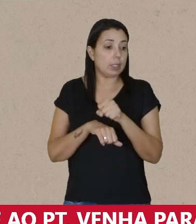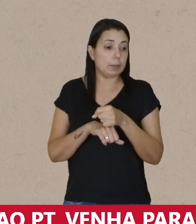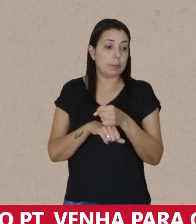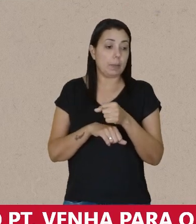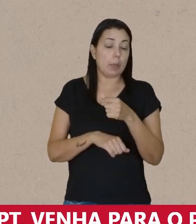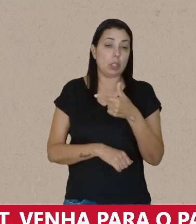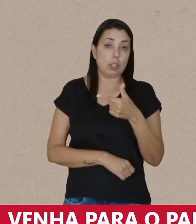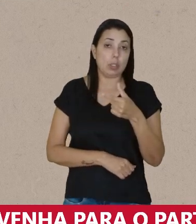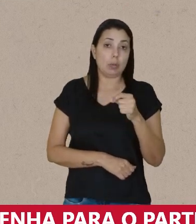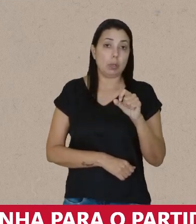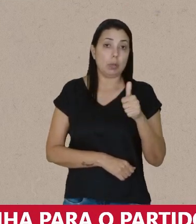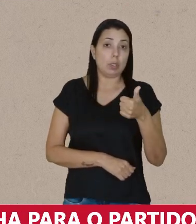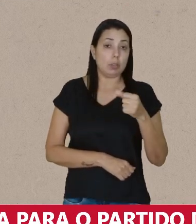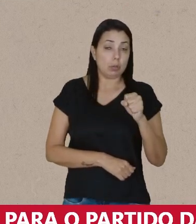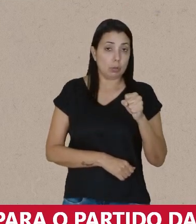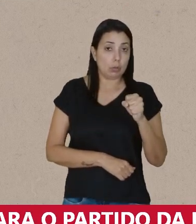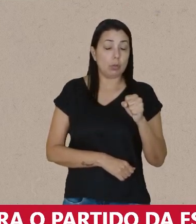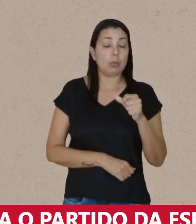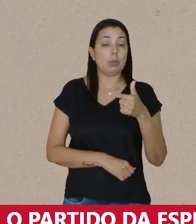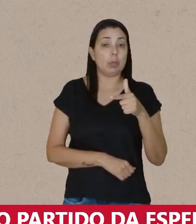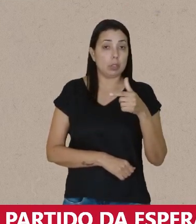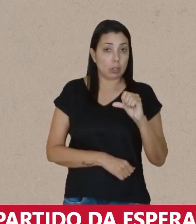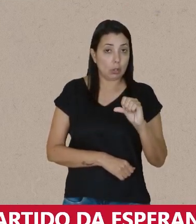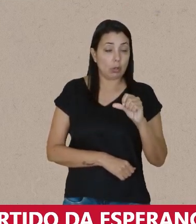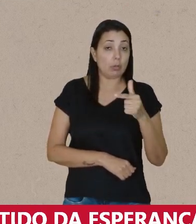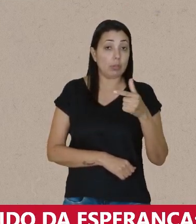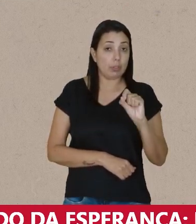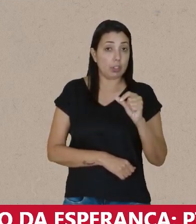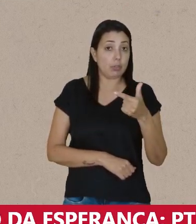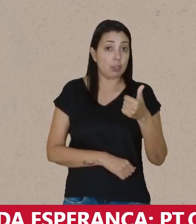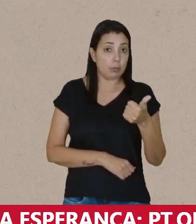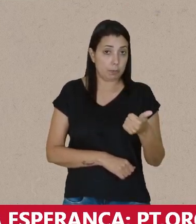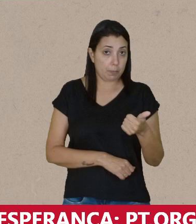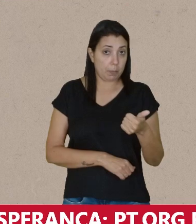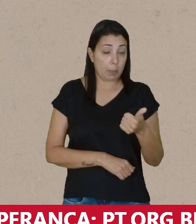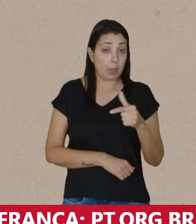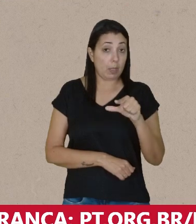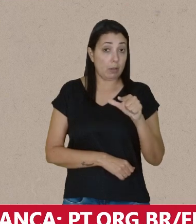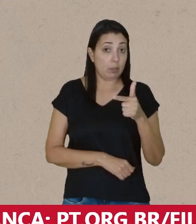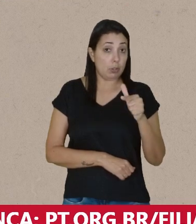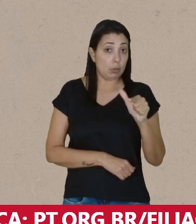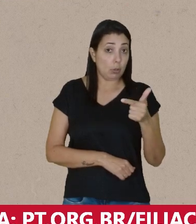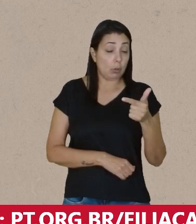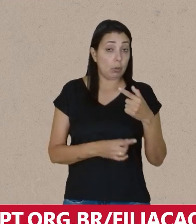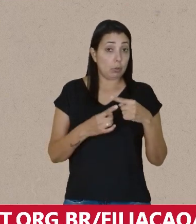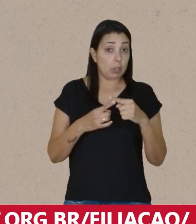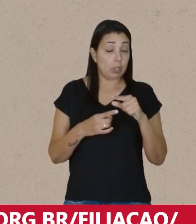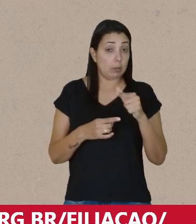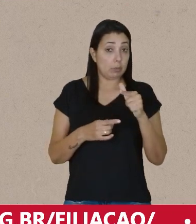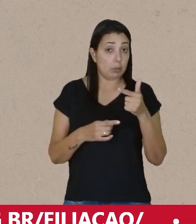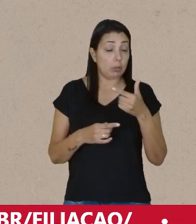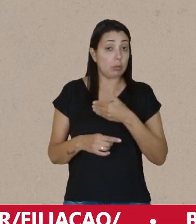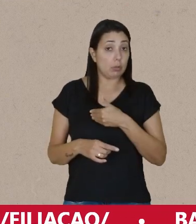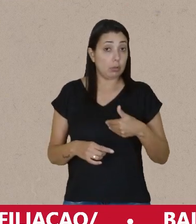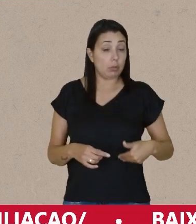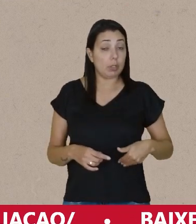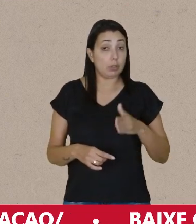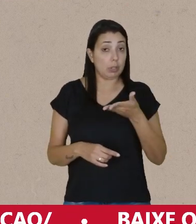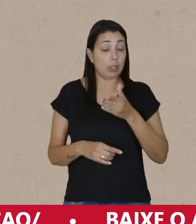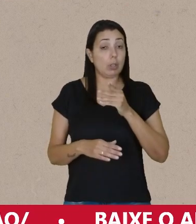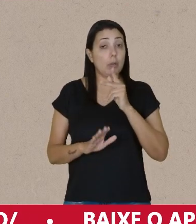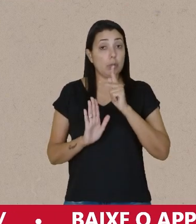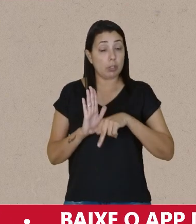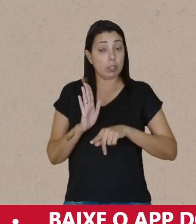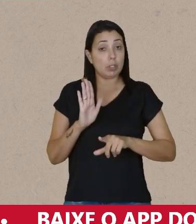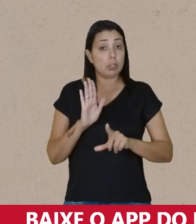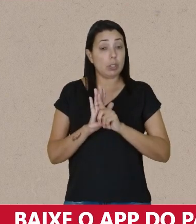de 2018. Então, nós temos 2018, 19, 20, 21 e 22, porque em 2022 o governo já encaminhou o projeto de lei do